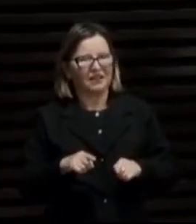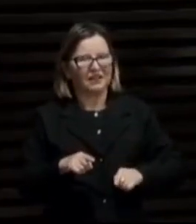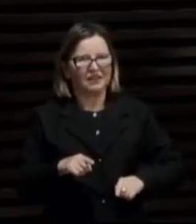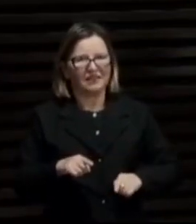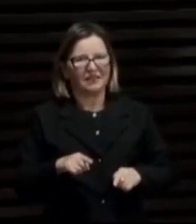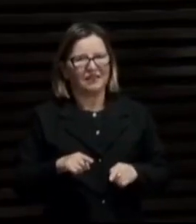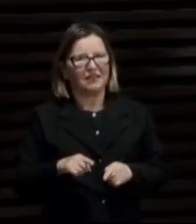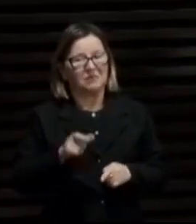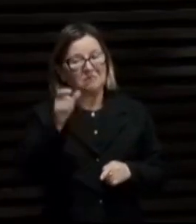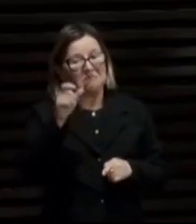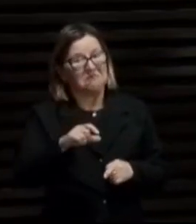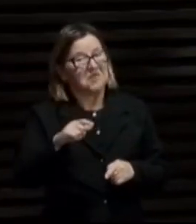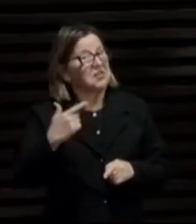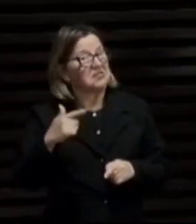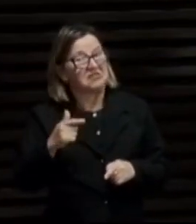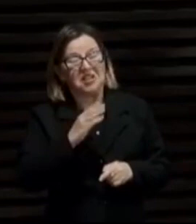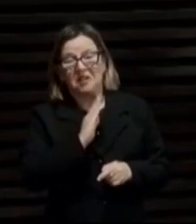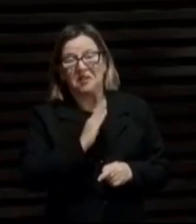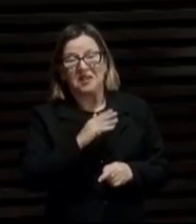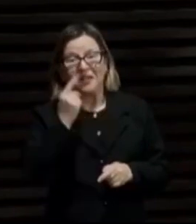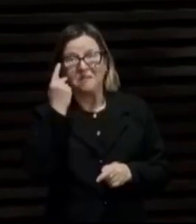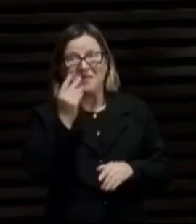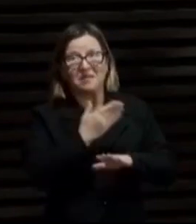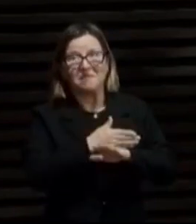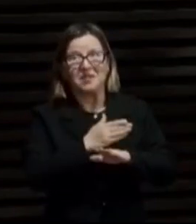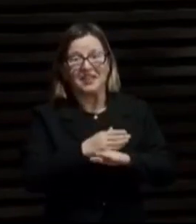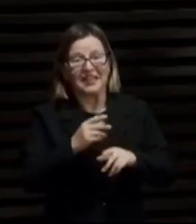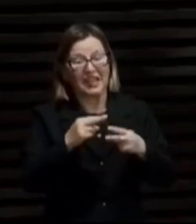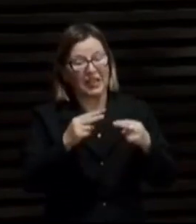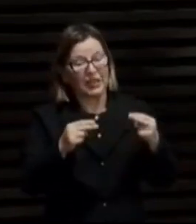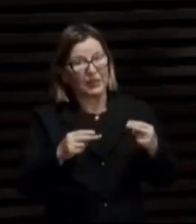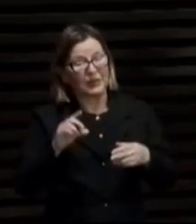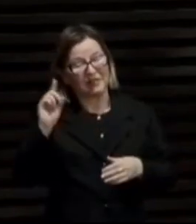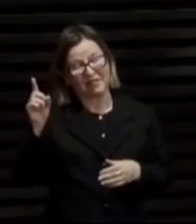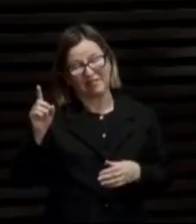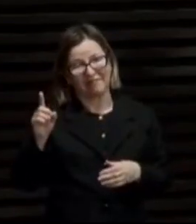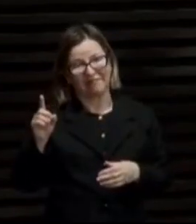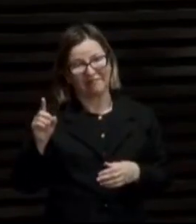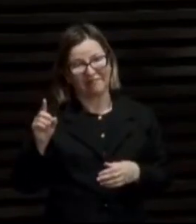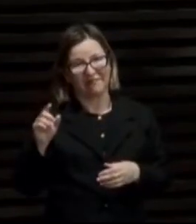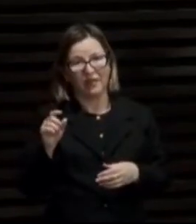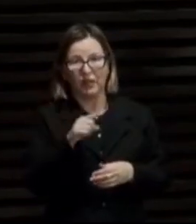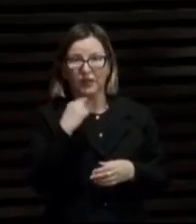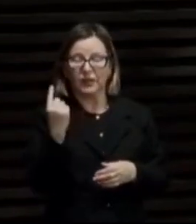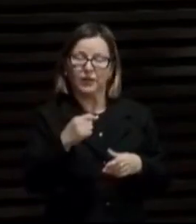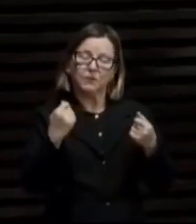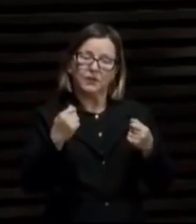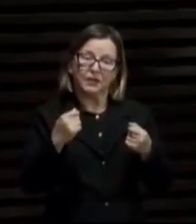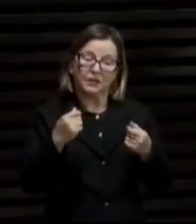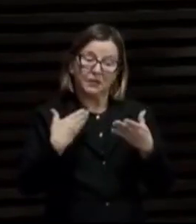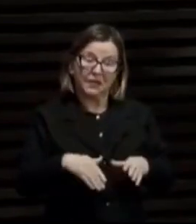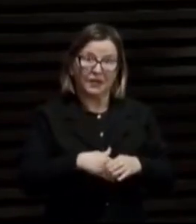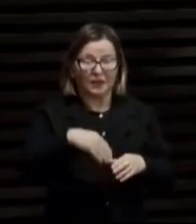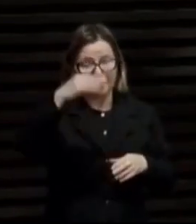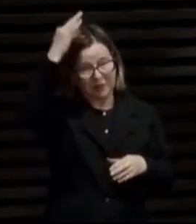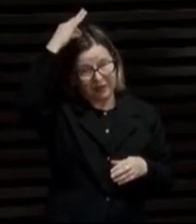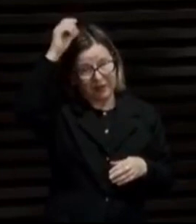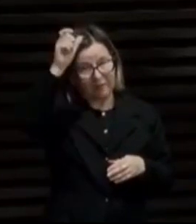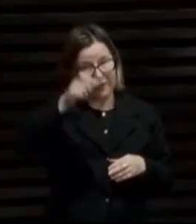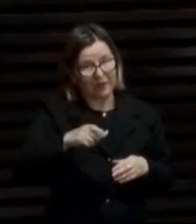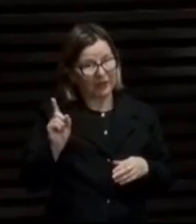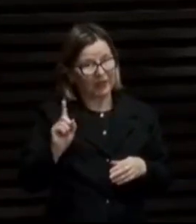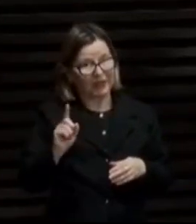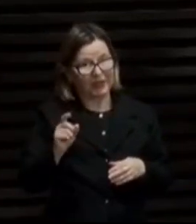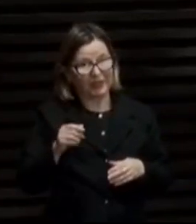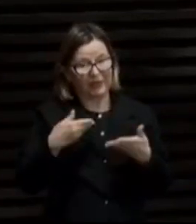Deus. Políticos lá, o STF, todo mundo. E nós precisamos nascer de novo, aquele que não nasceu de novo. Senão não vai